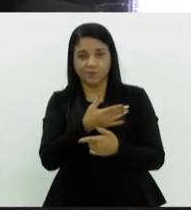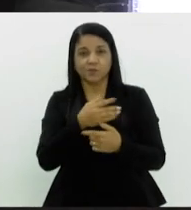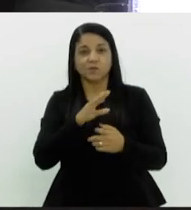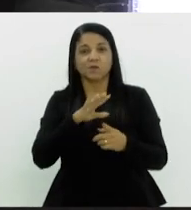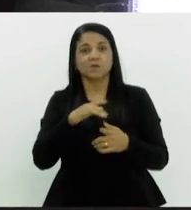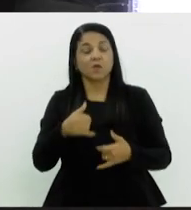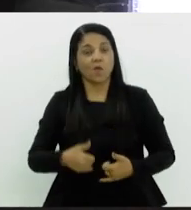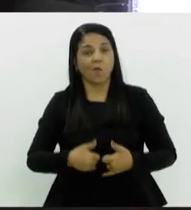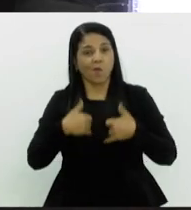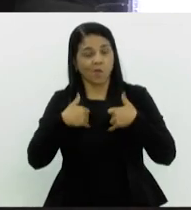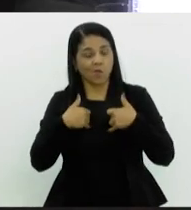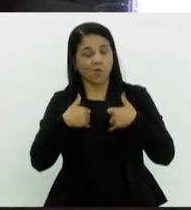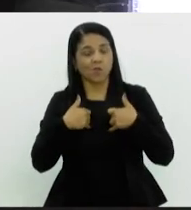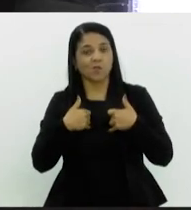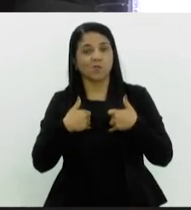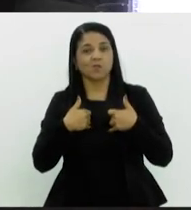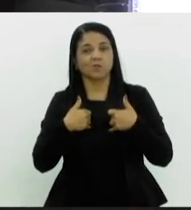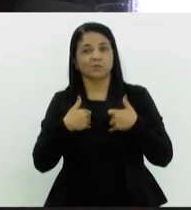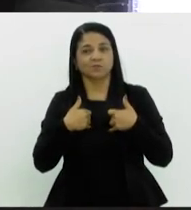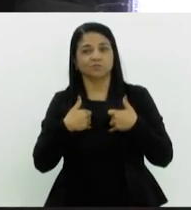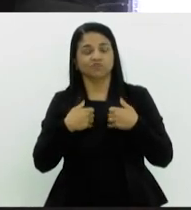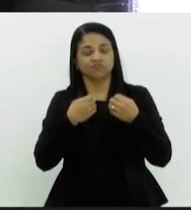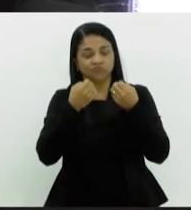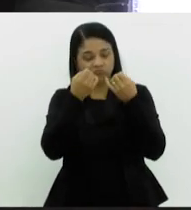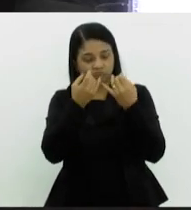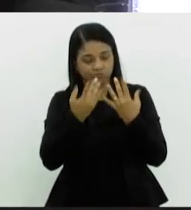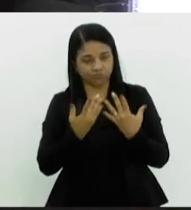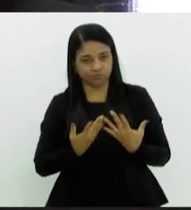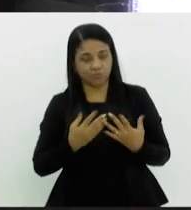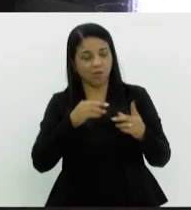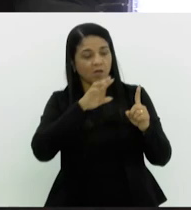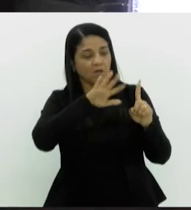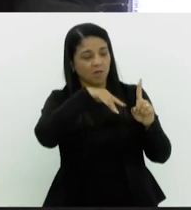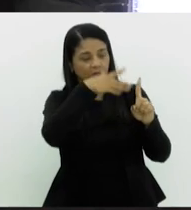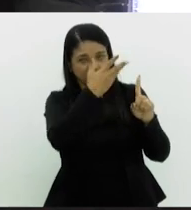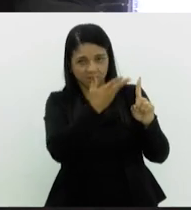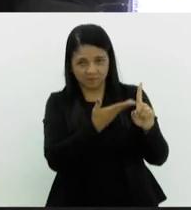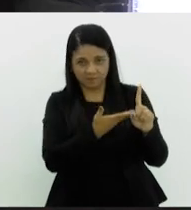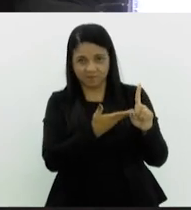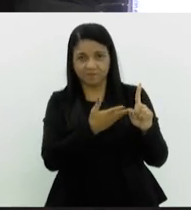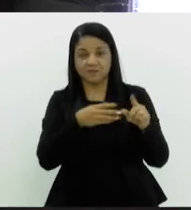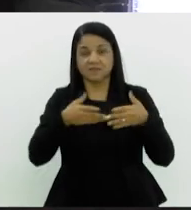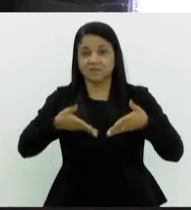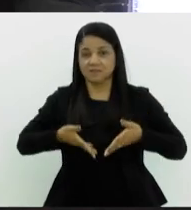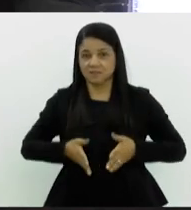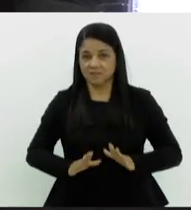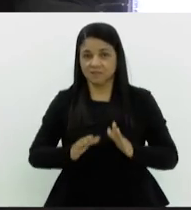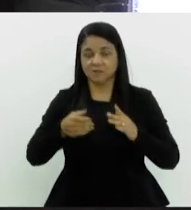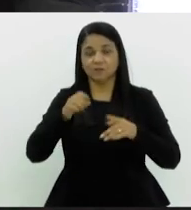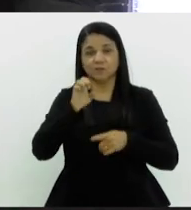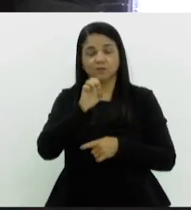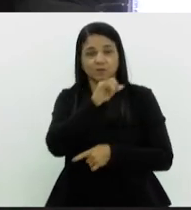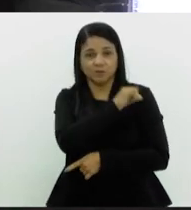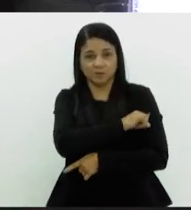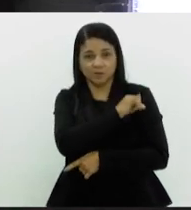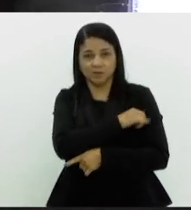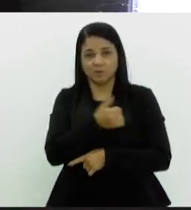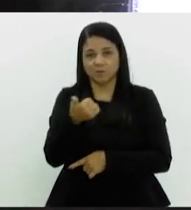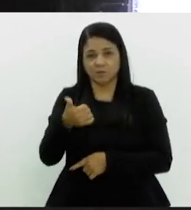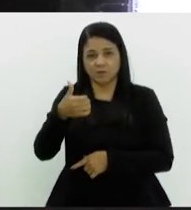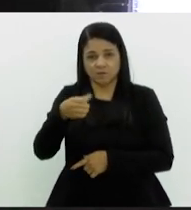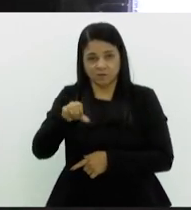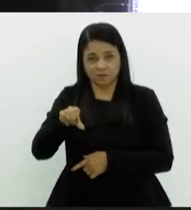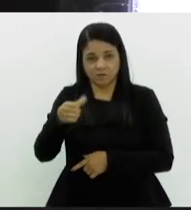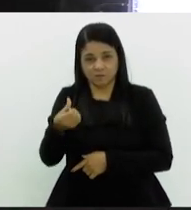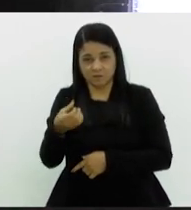de trazer um breve relato do homenageado. Nascido no Rio de Janeiro, em 1960, o